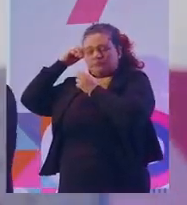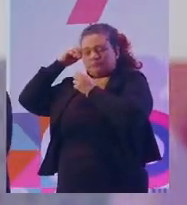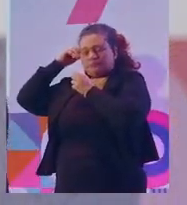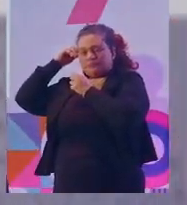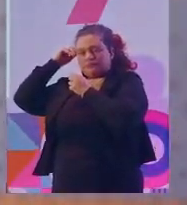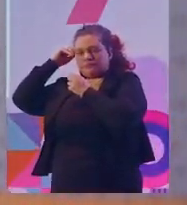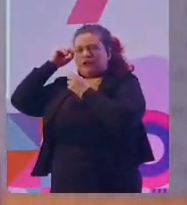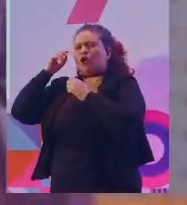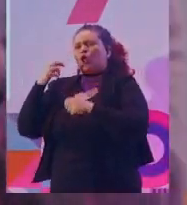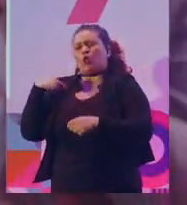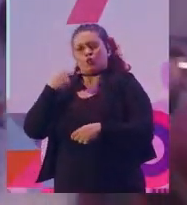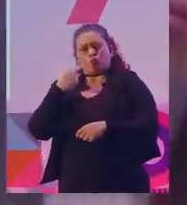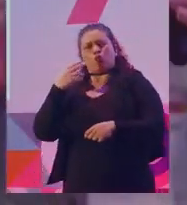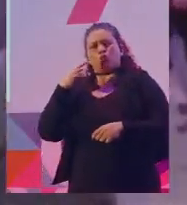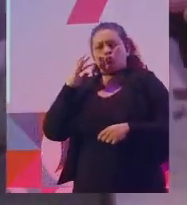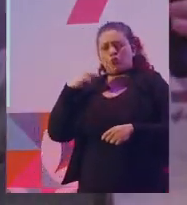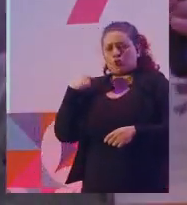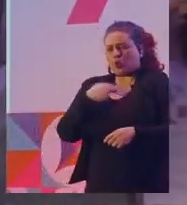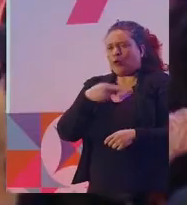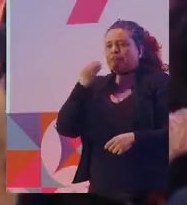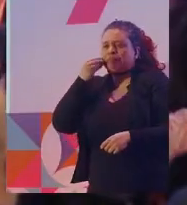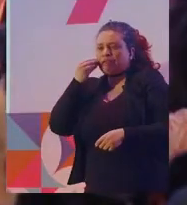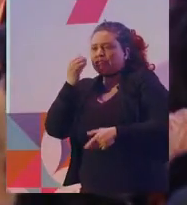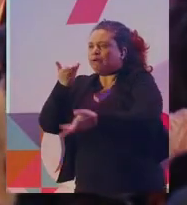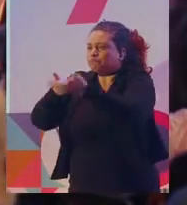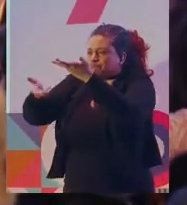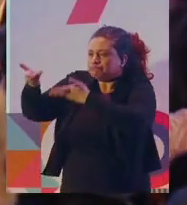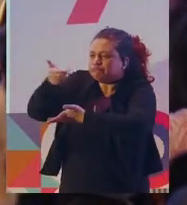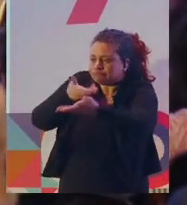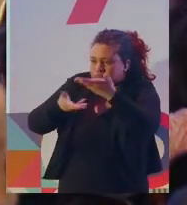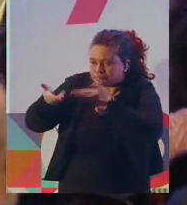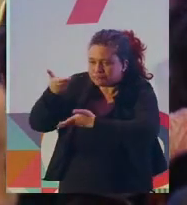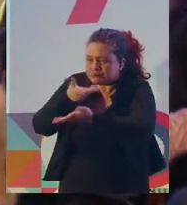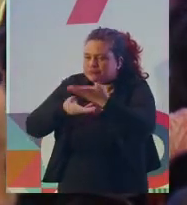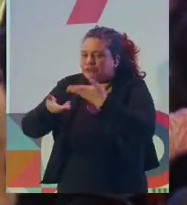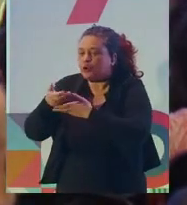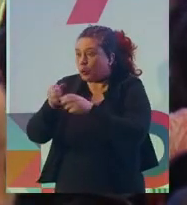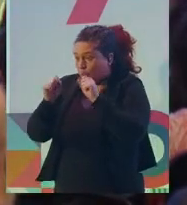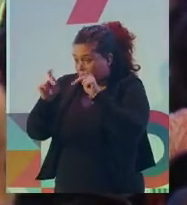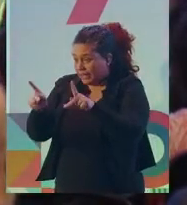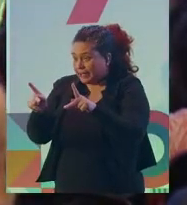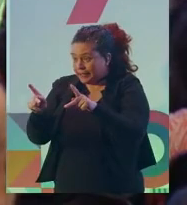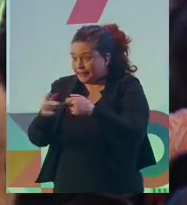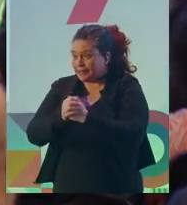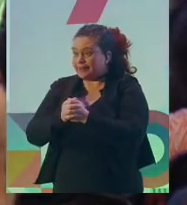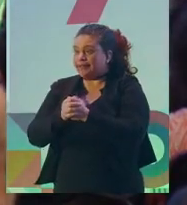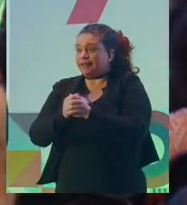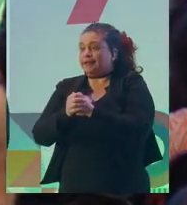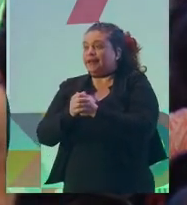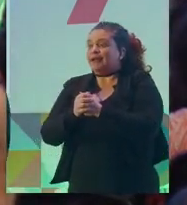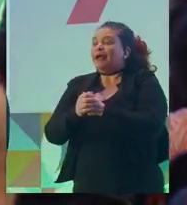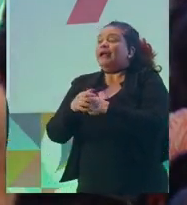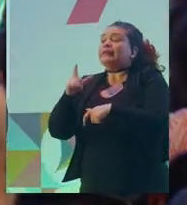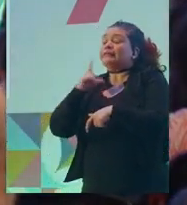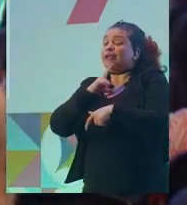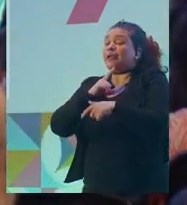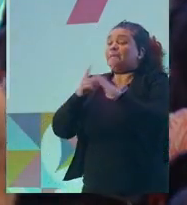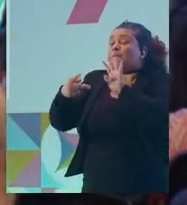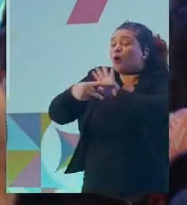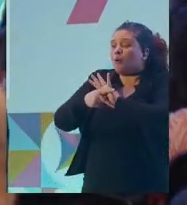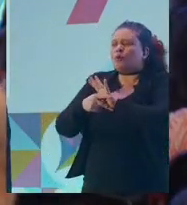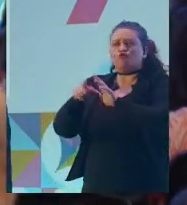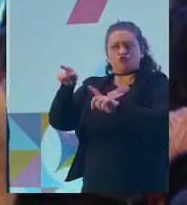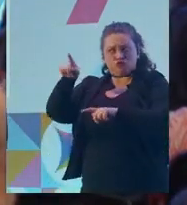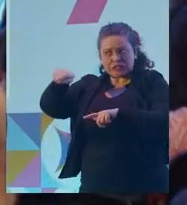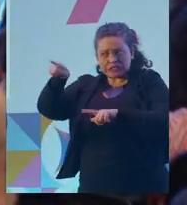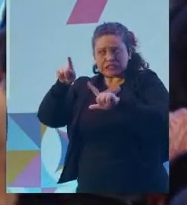Vamos tentar ser mais interativos aqui. Vamos ver o que a gente consegue. Vocês têm experiência trabalhando com plataforma